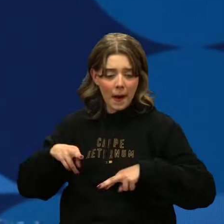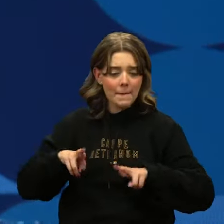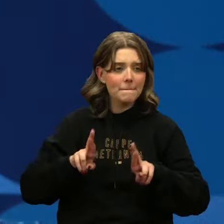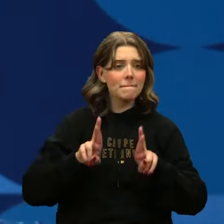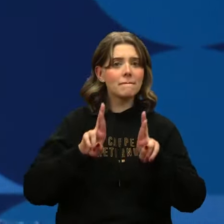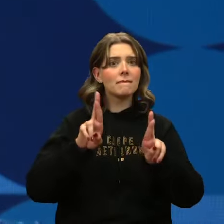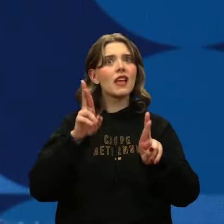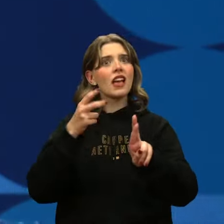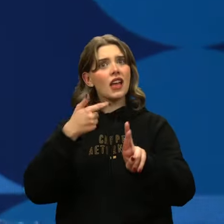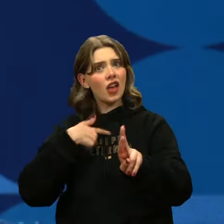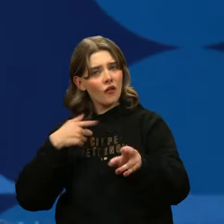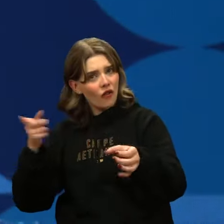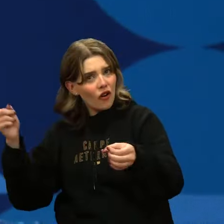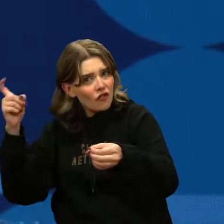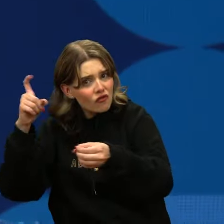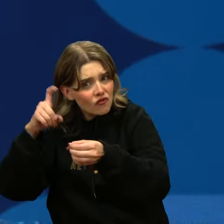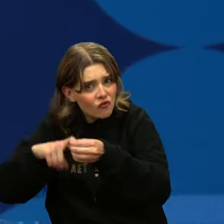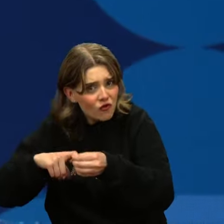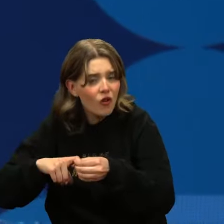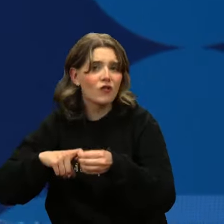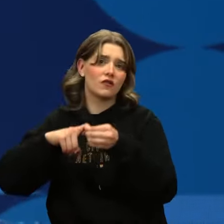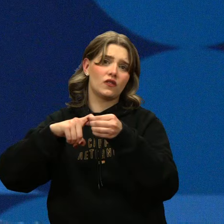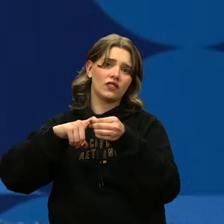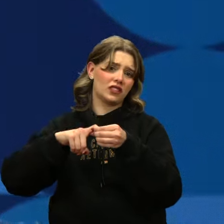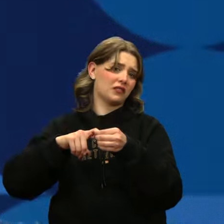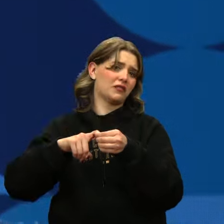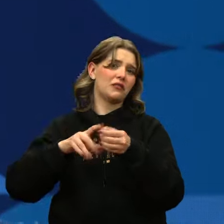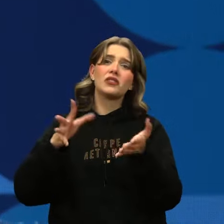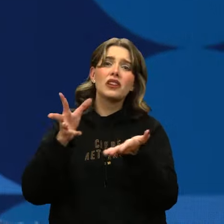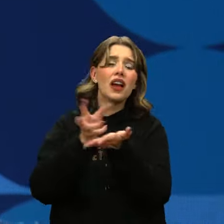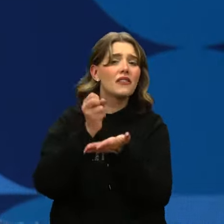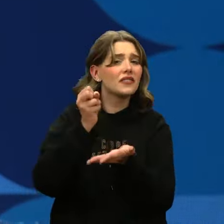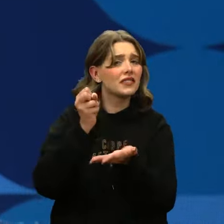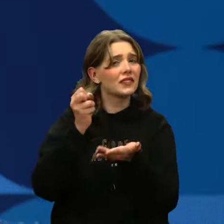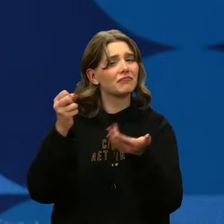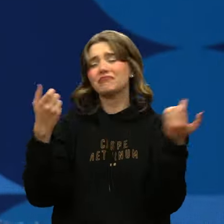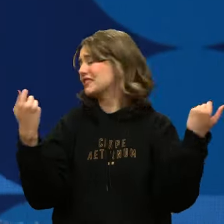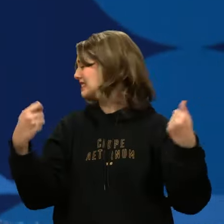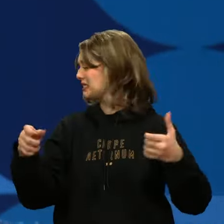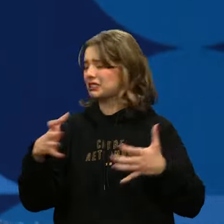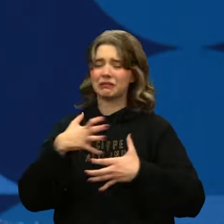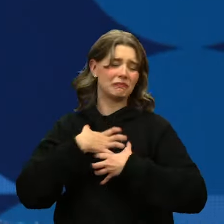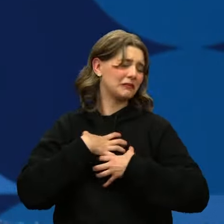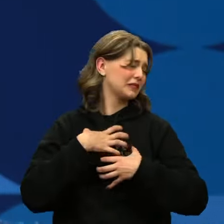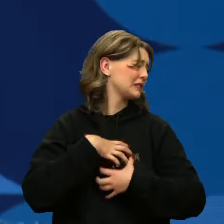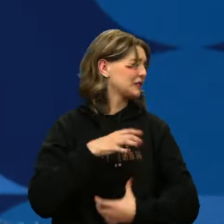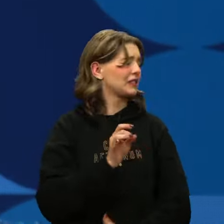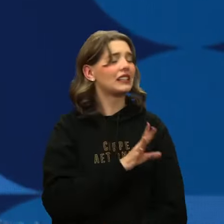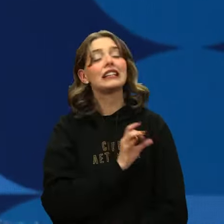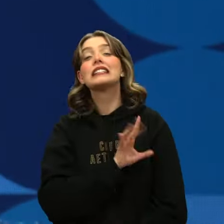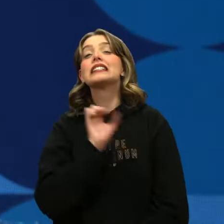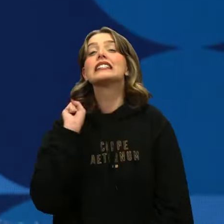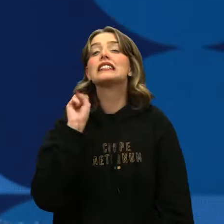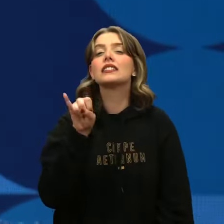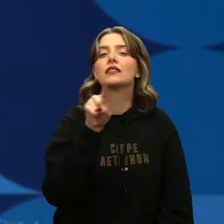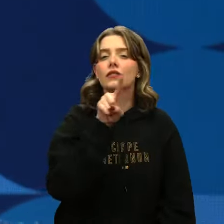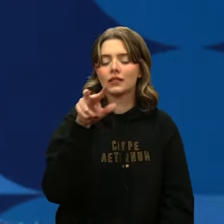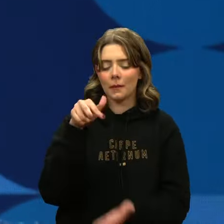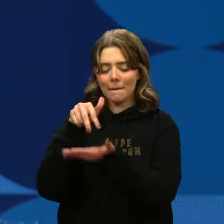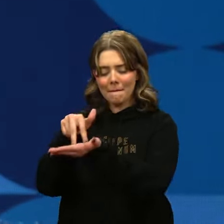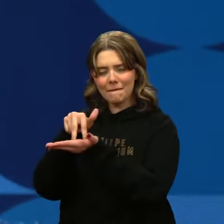estou voltando para você. E é por isso que você não precisa se abalar. E se você permanecer firme,